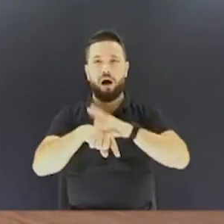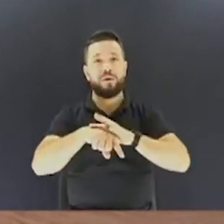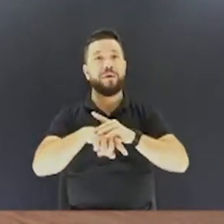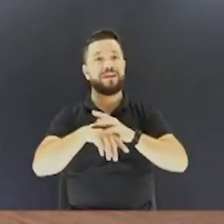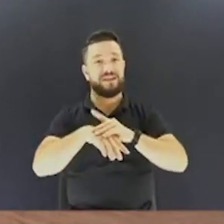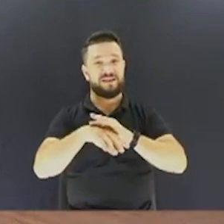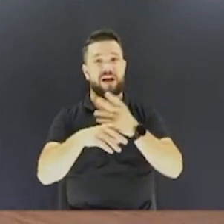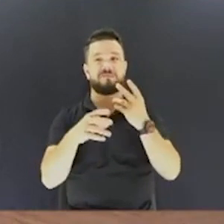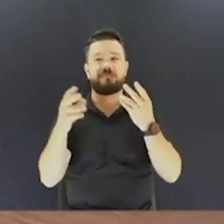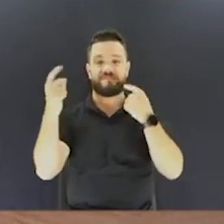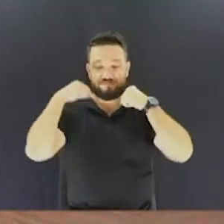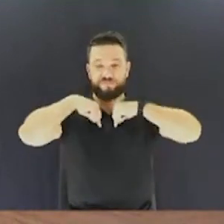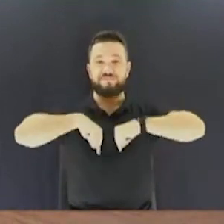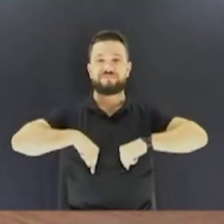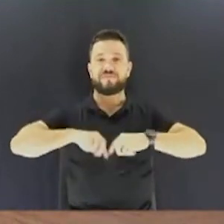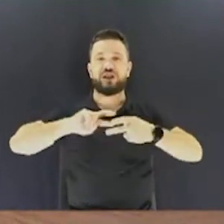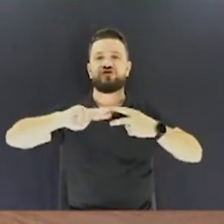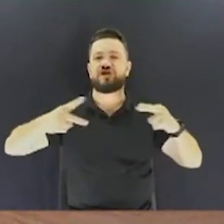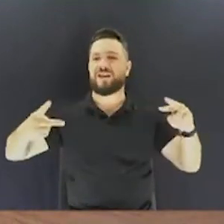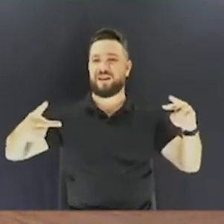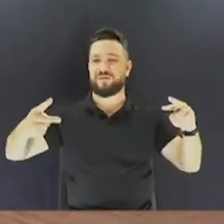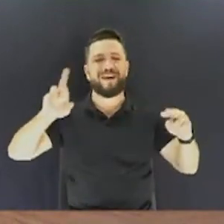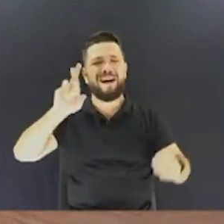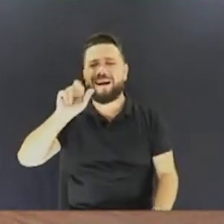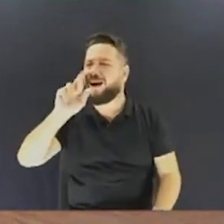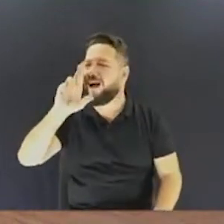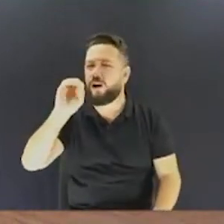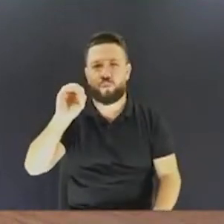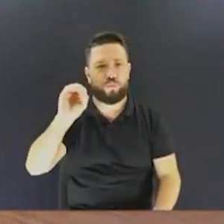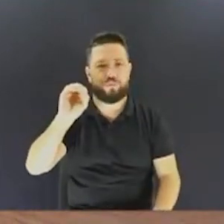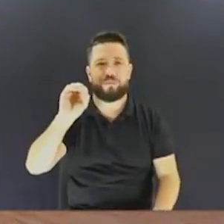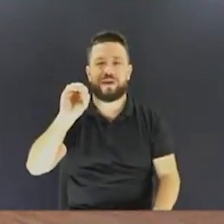afeta aproximadamente uma em cada 15 mil pessoas.